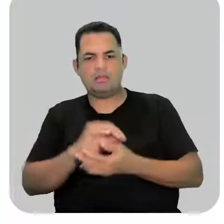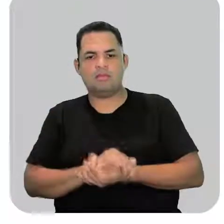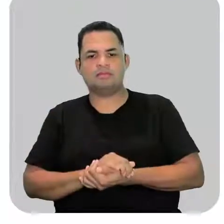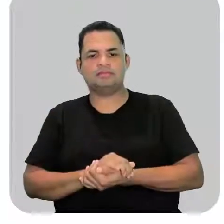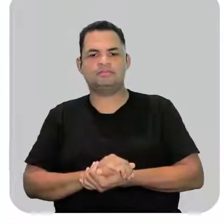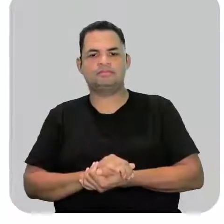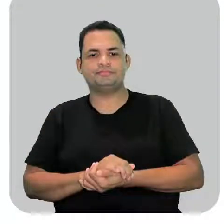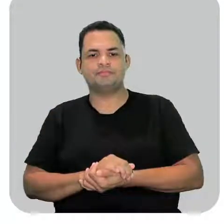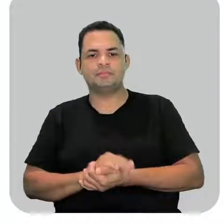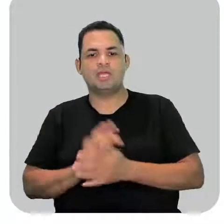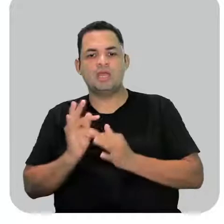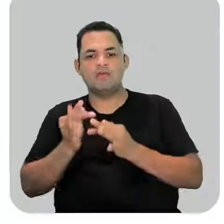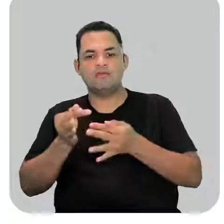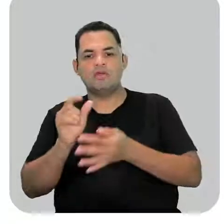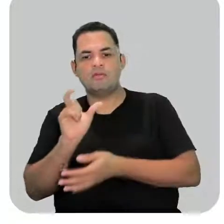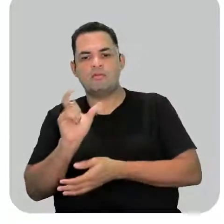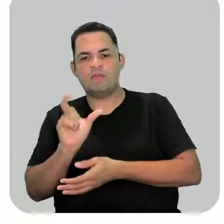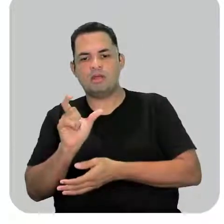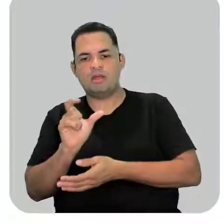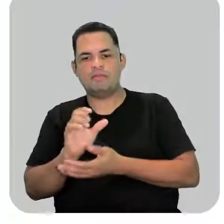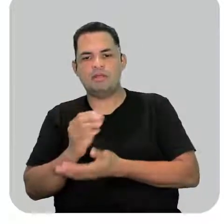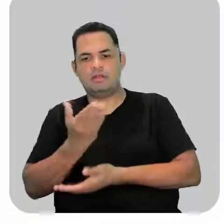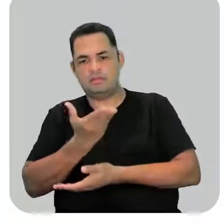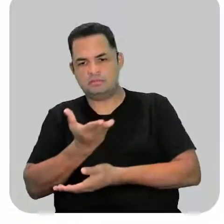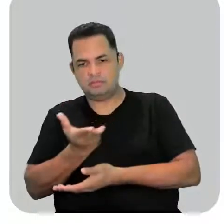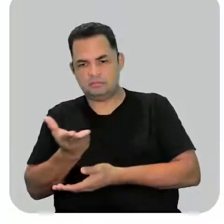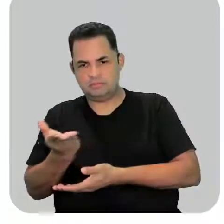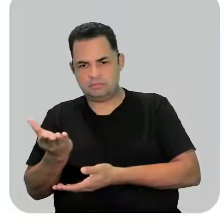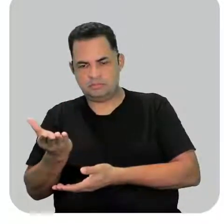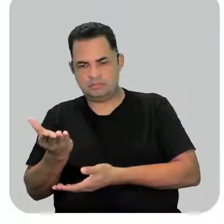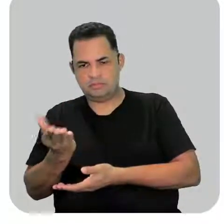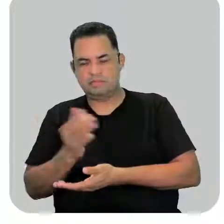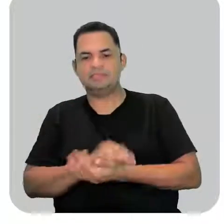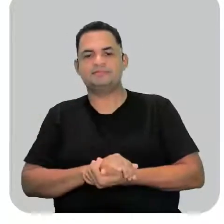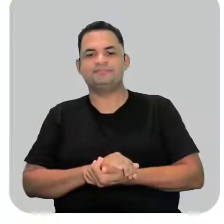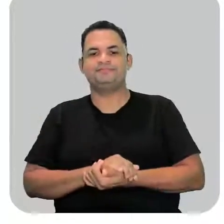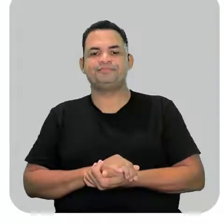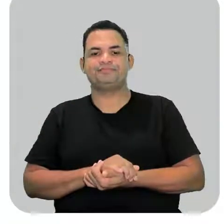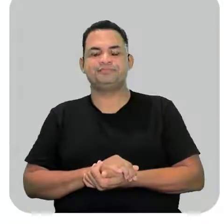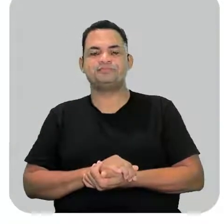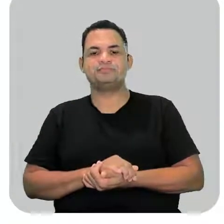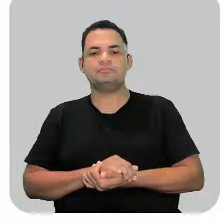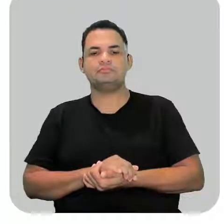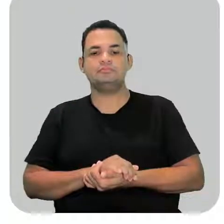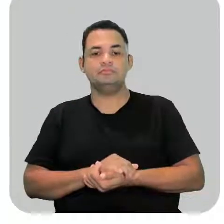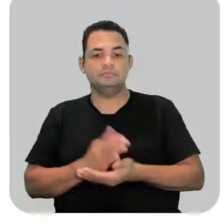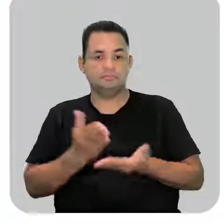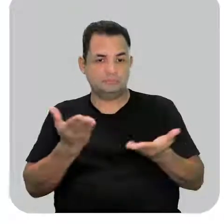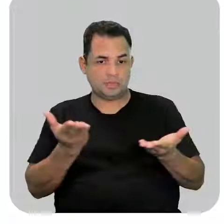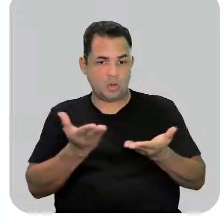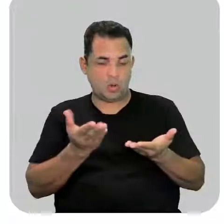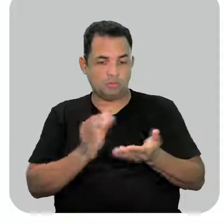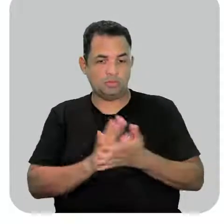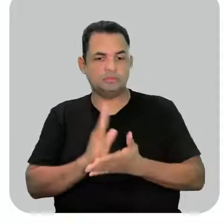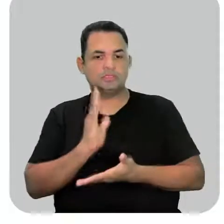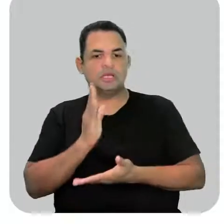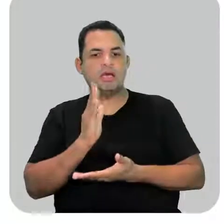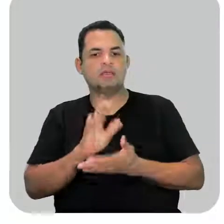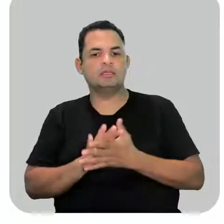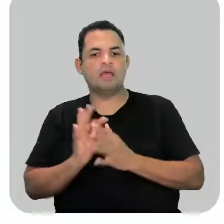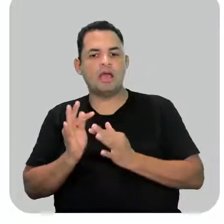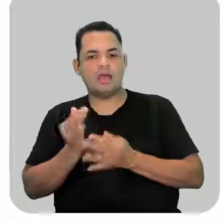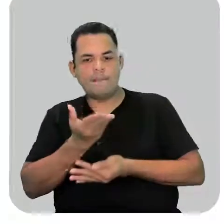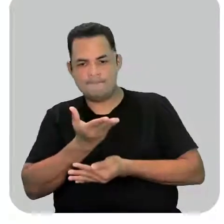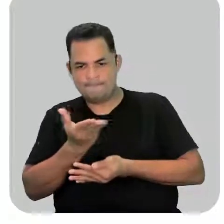E aí eu uso a terminação nitrila. Lembrando, pessoal, que nessa situação aqui, como a gente vai usar a